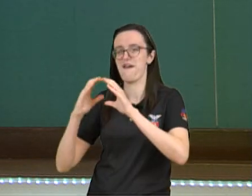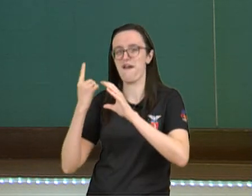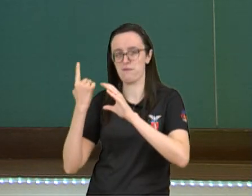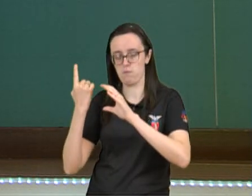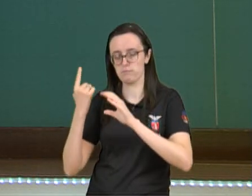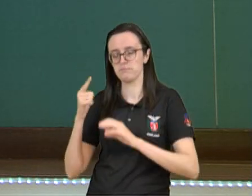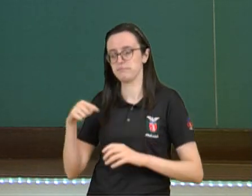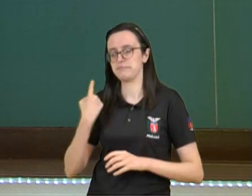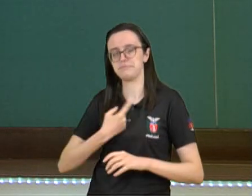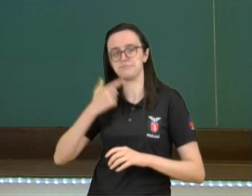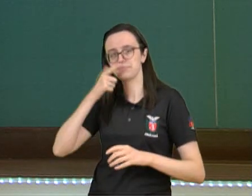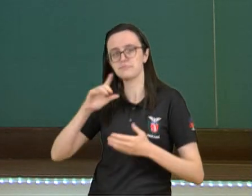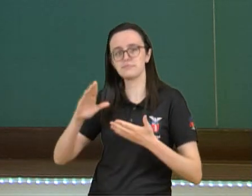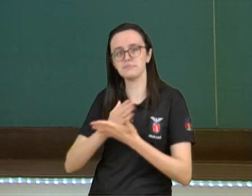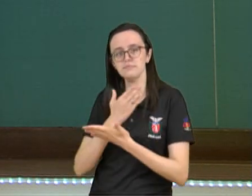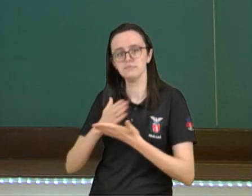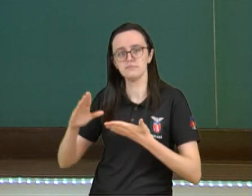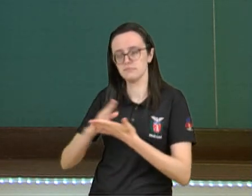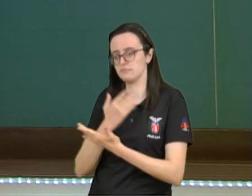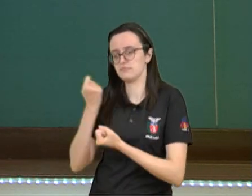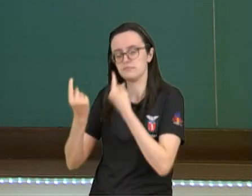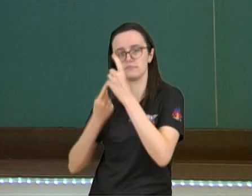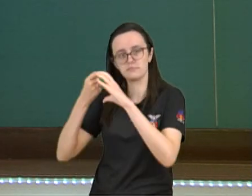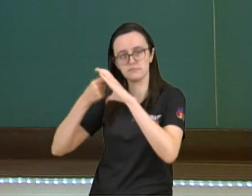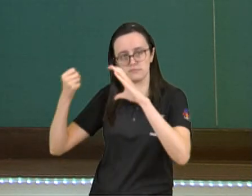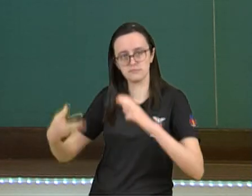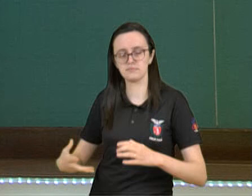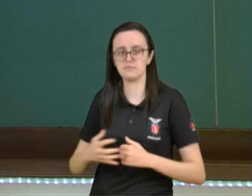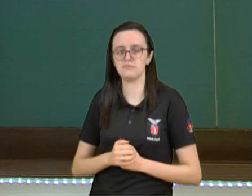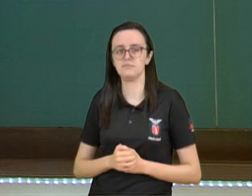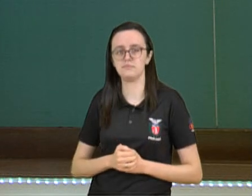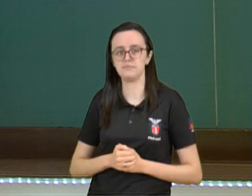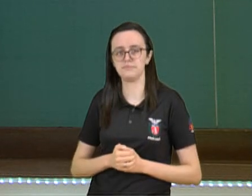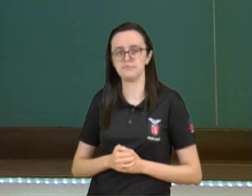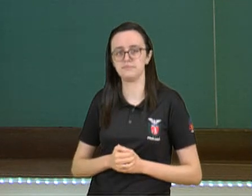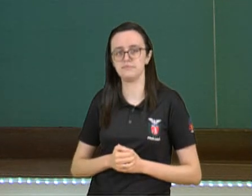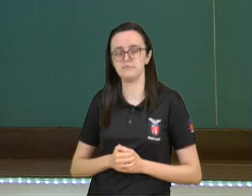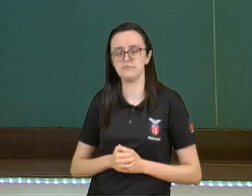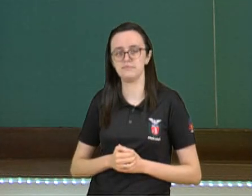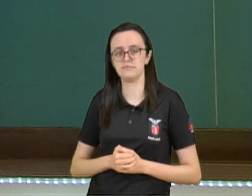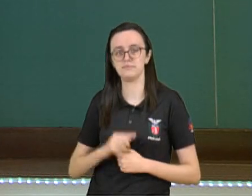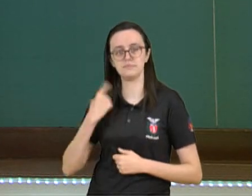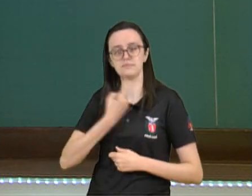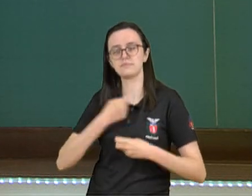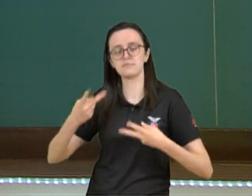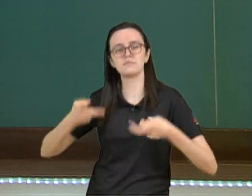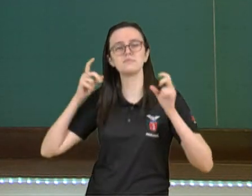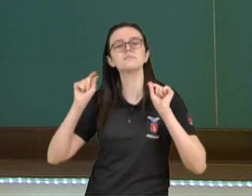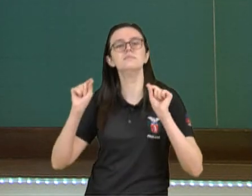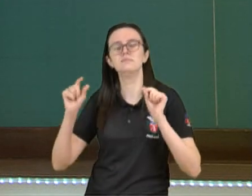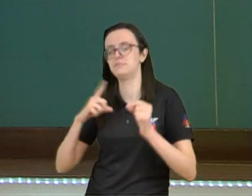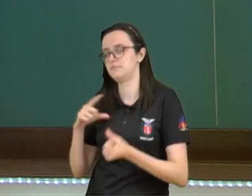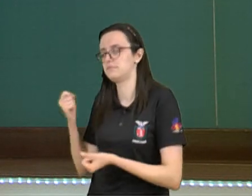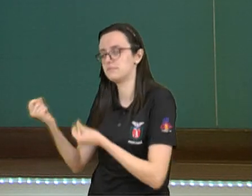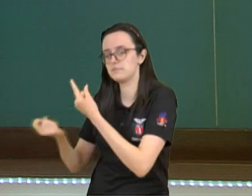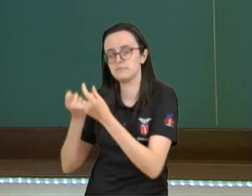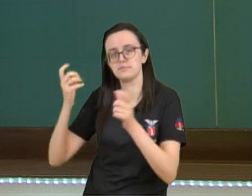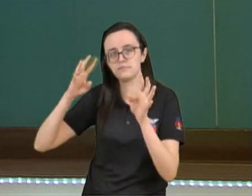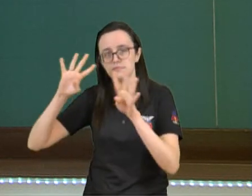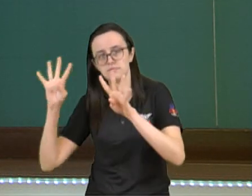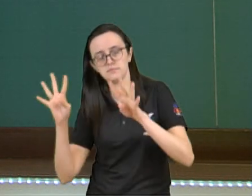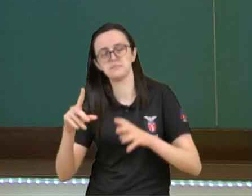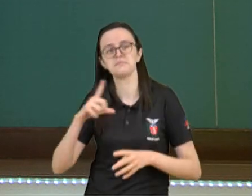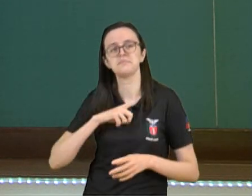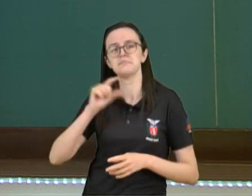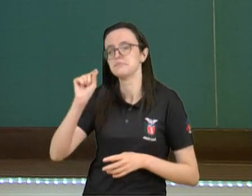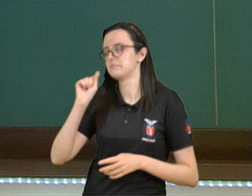pode classificá-las de acordo com algumas características. Então percebam que nós temos algumas algas, a gente tem